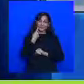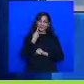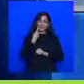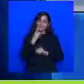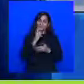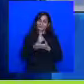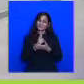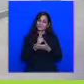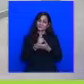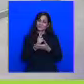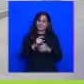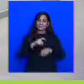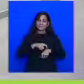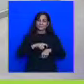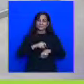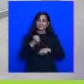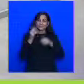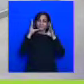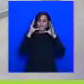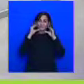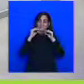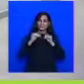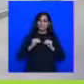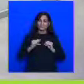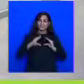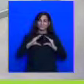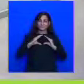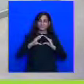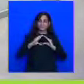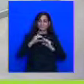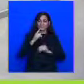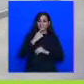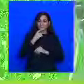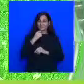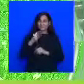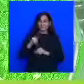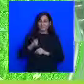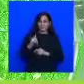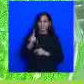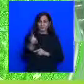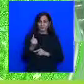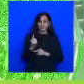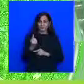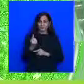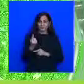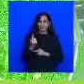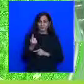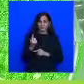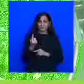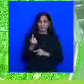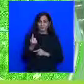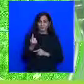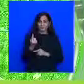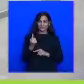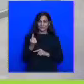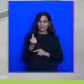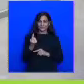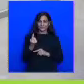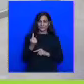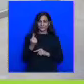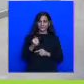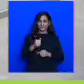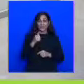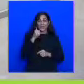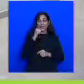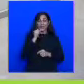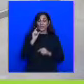sextas, sempre a partir das 8 da noite. Bola vermelha, número 1. Mariana, nossa